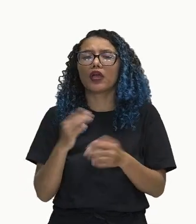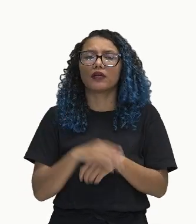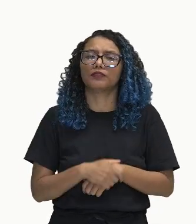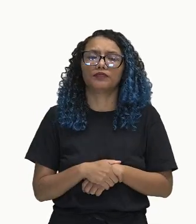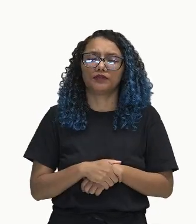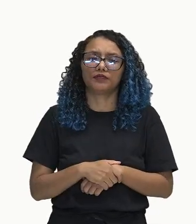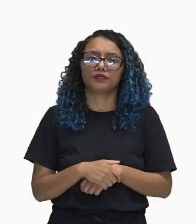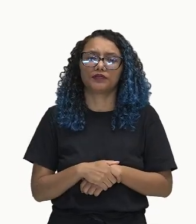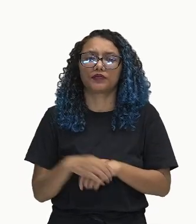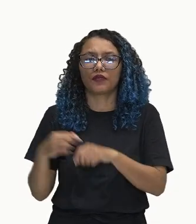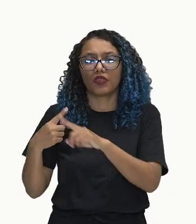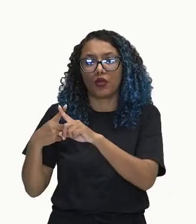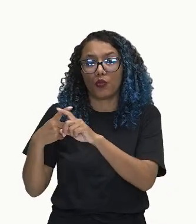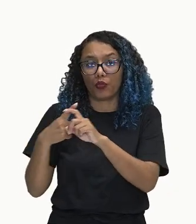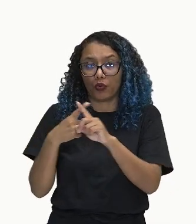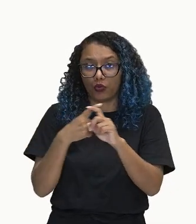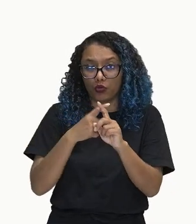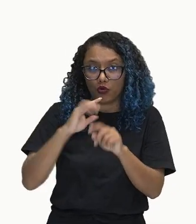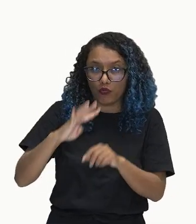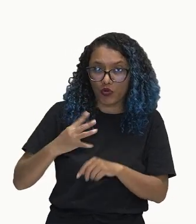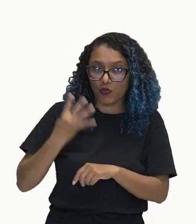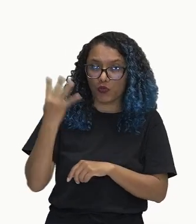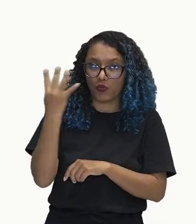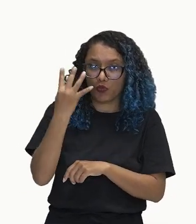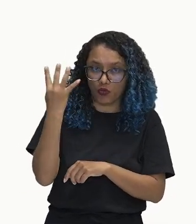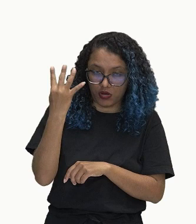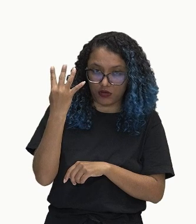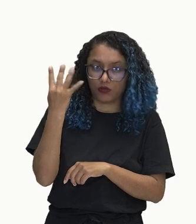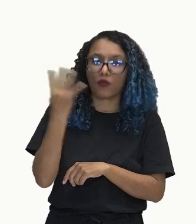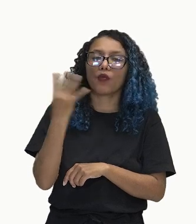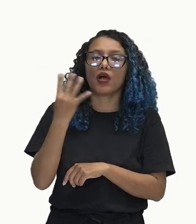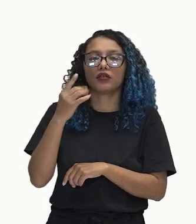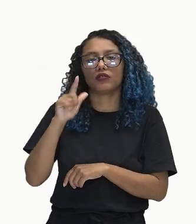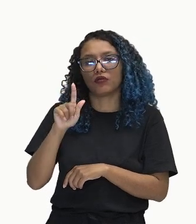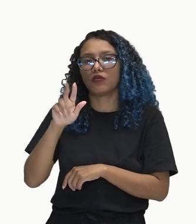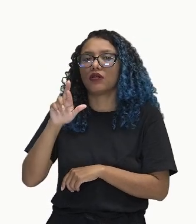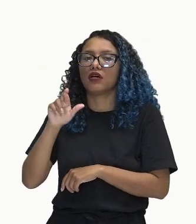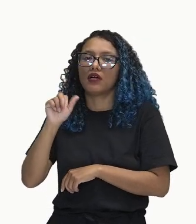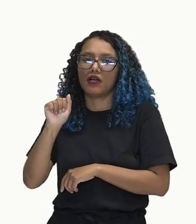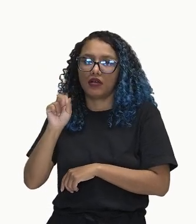aqui, então, um polinômio de quarto grau, ok?